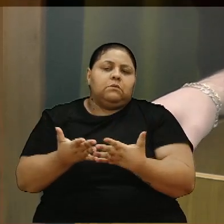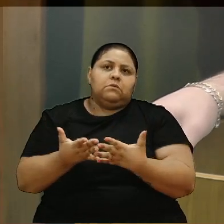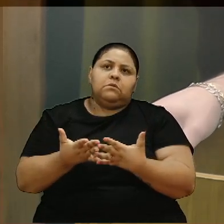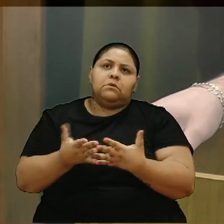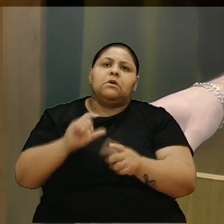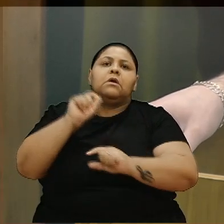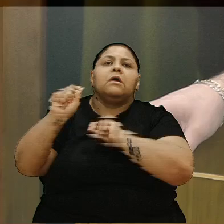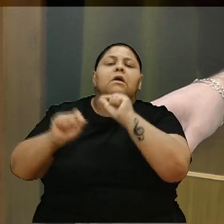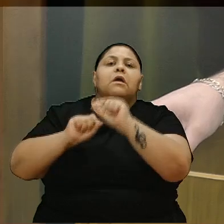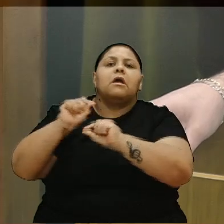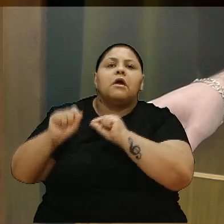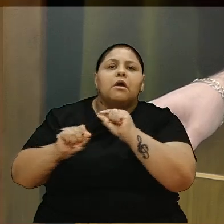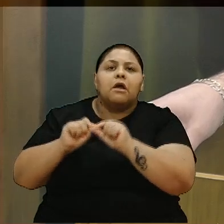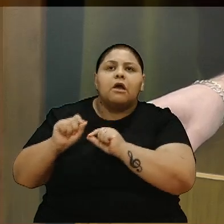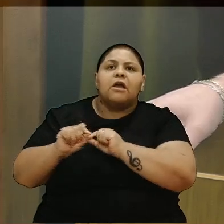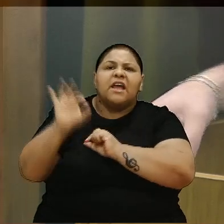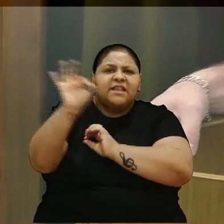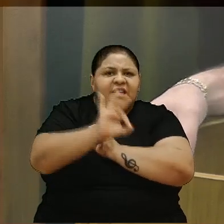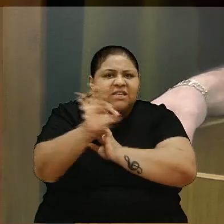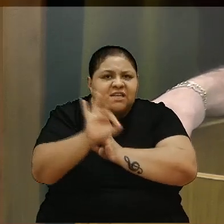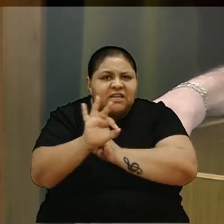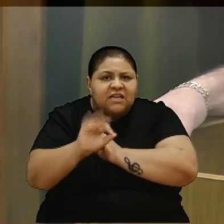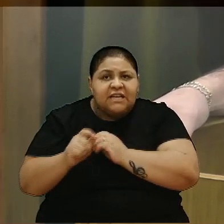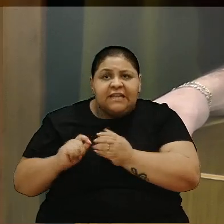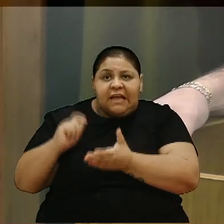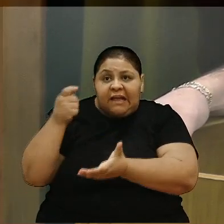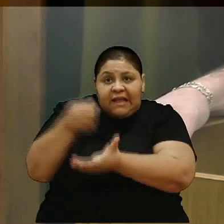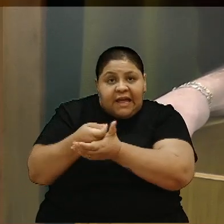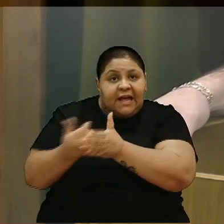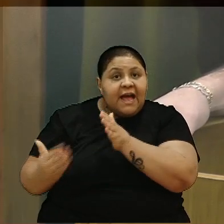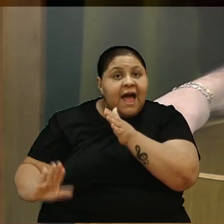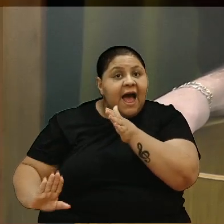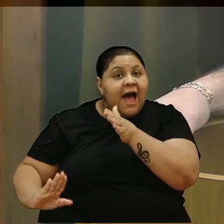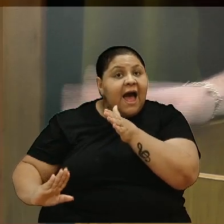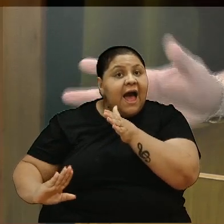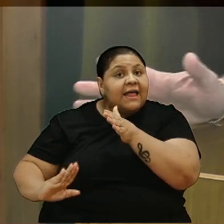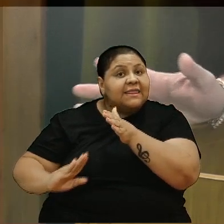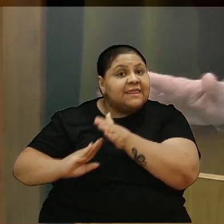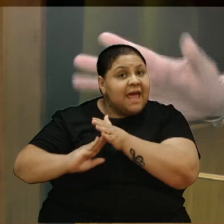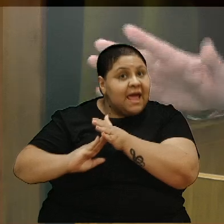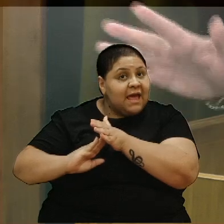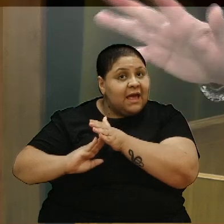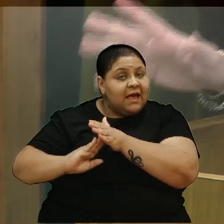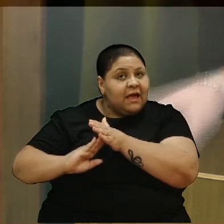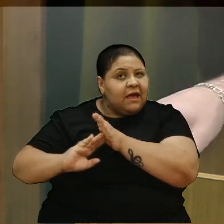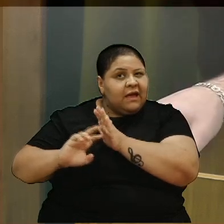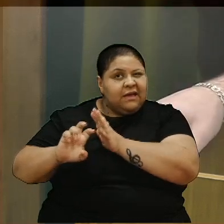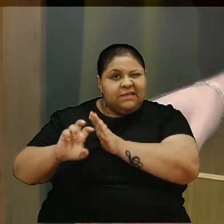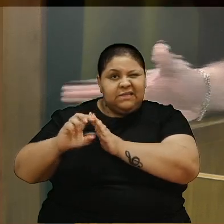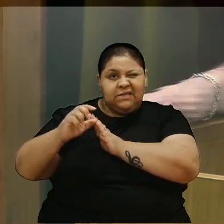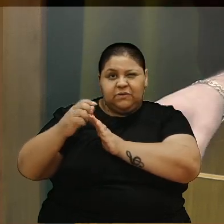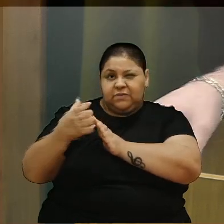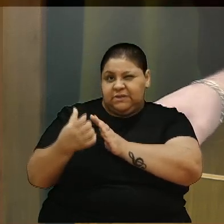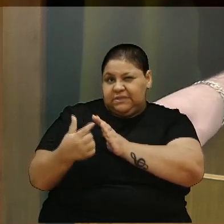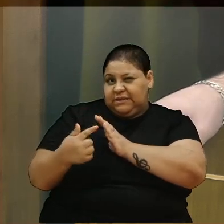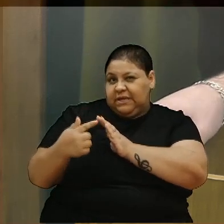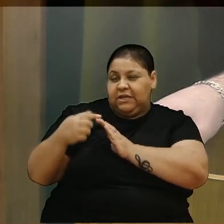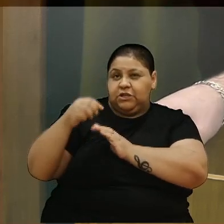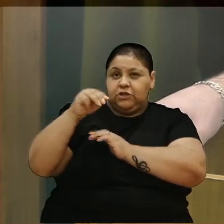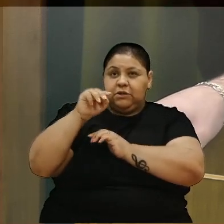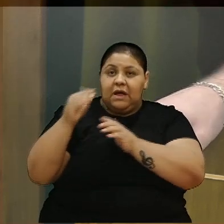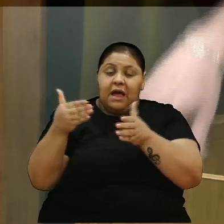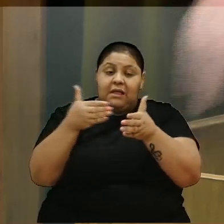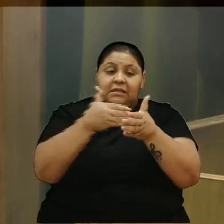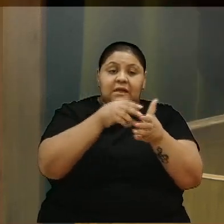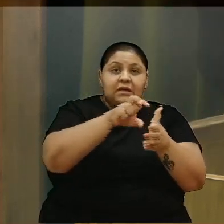Quem que vai ser realmente taxado? Quem ganha até de 5, 7 mil reais, até 50 mil